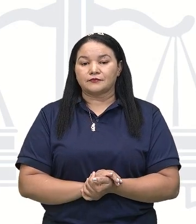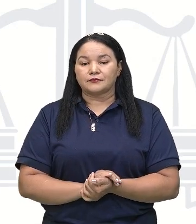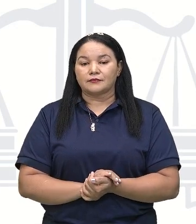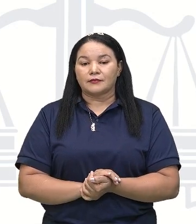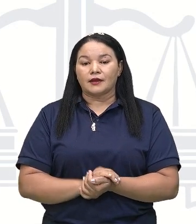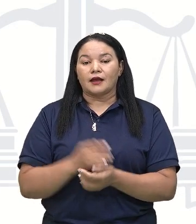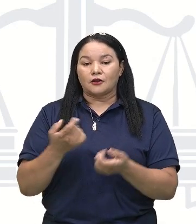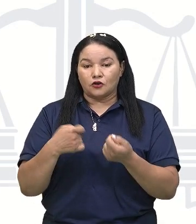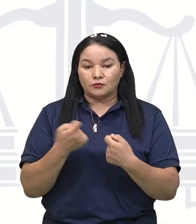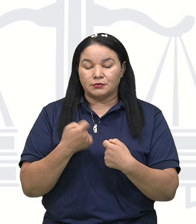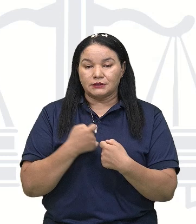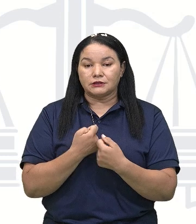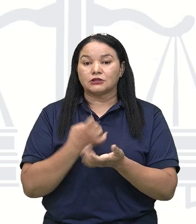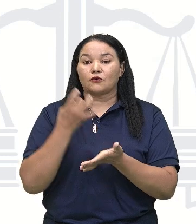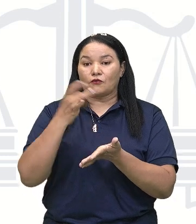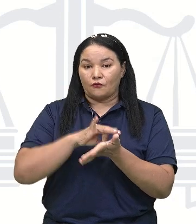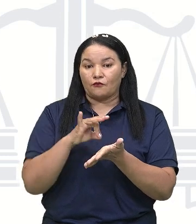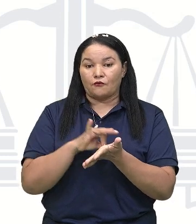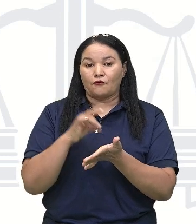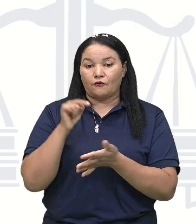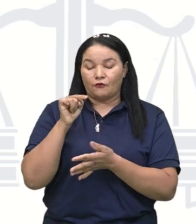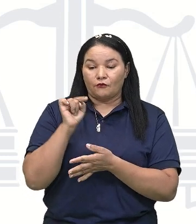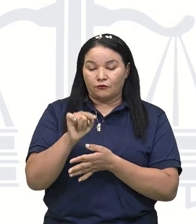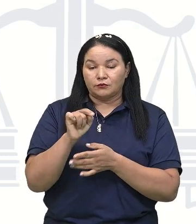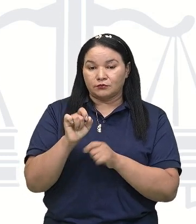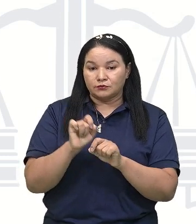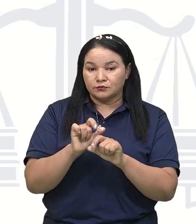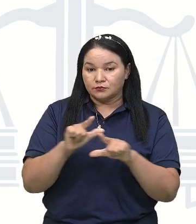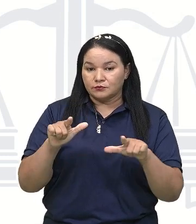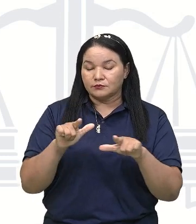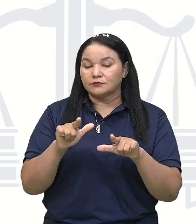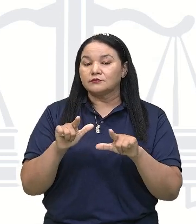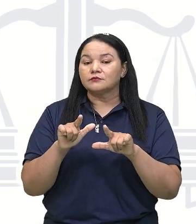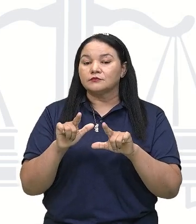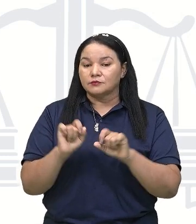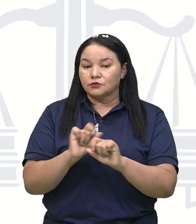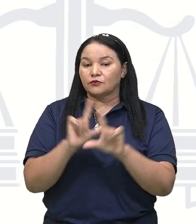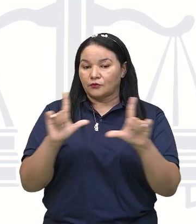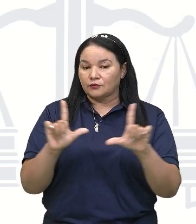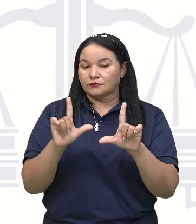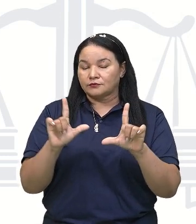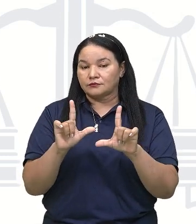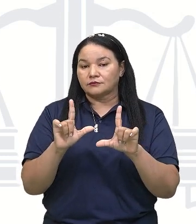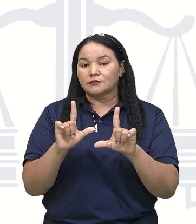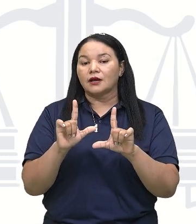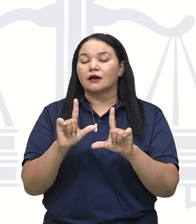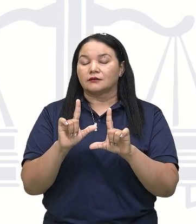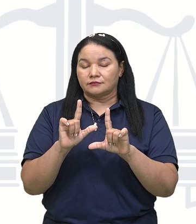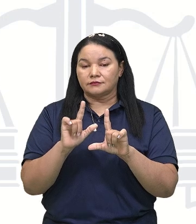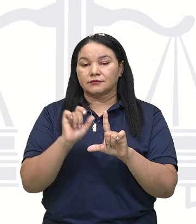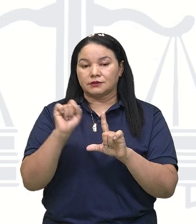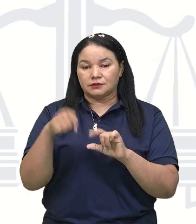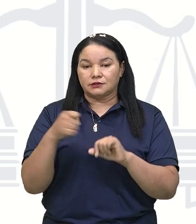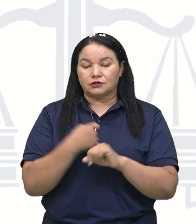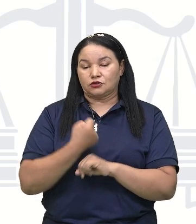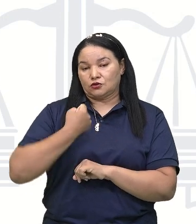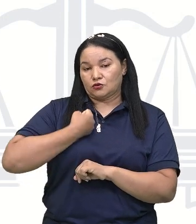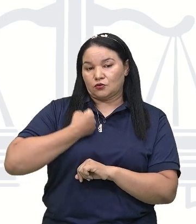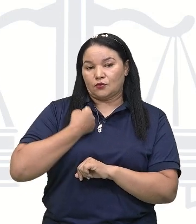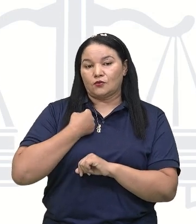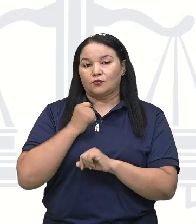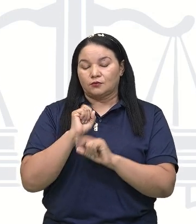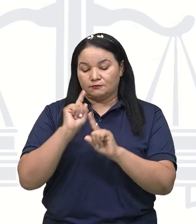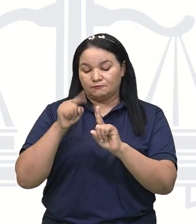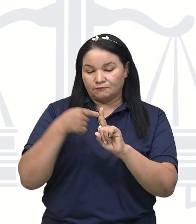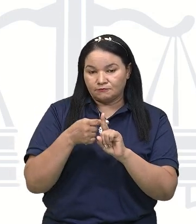confirmar, ok? E aí, você confirma aqui e... Pronto, adicionou a nota do seu aluno. Só